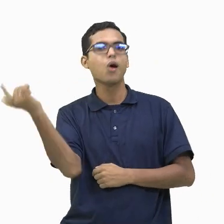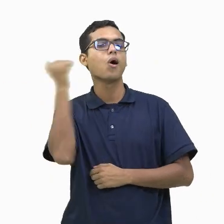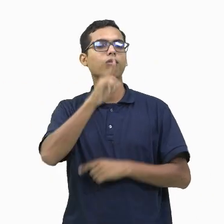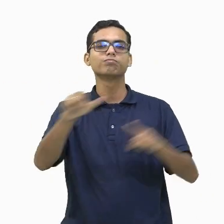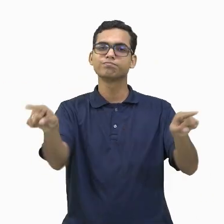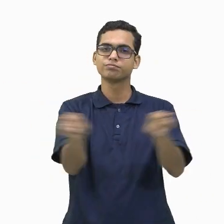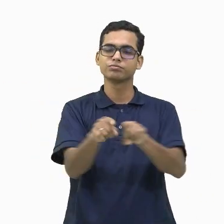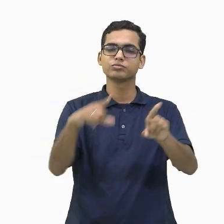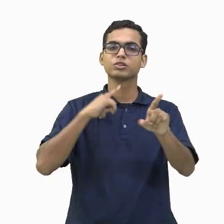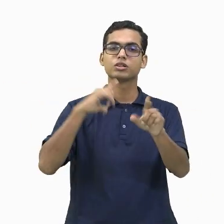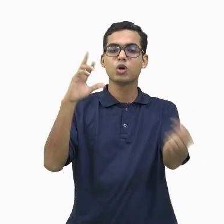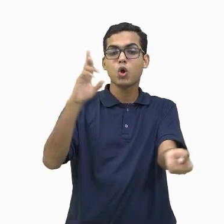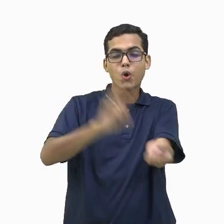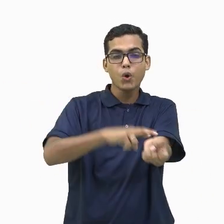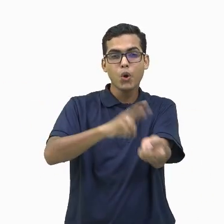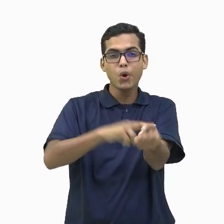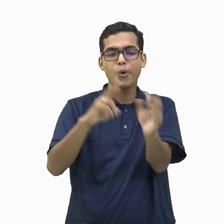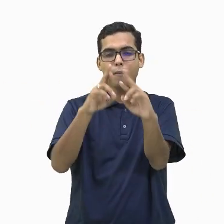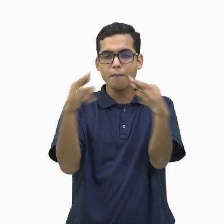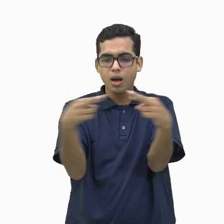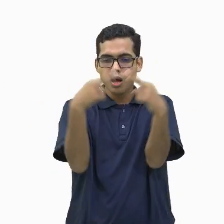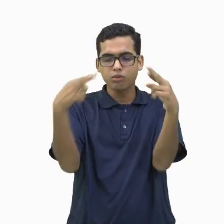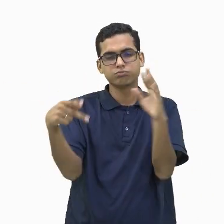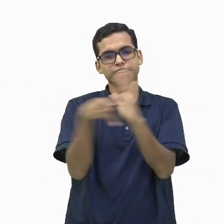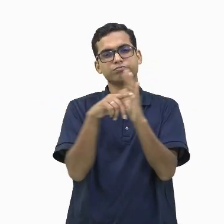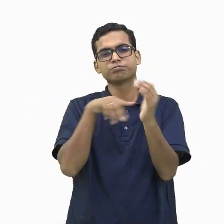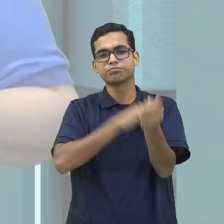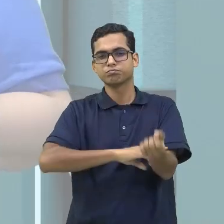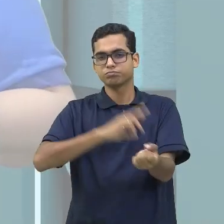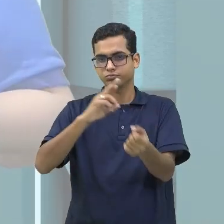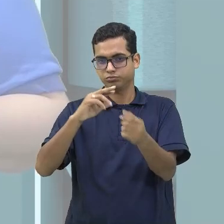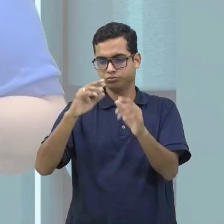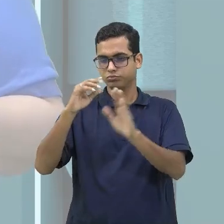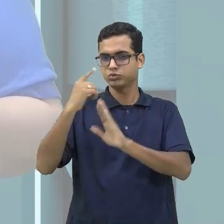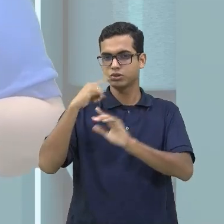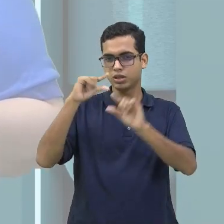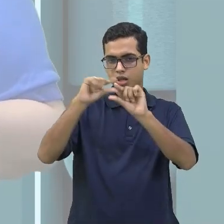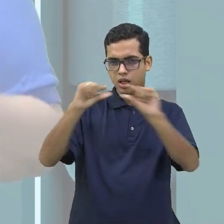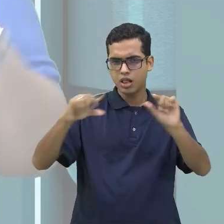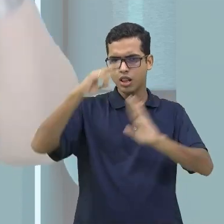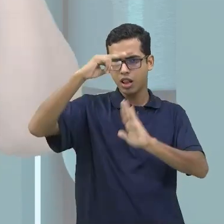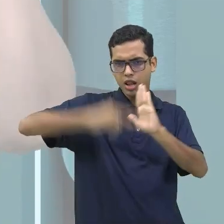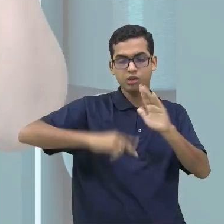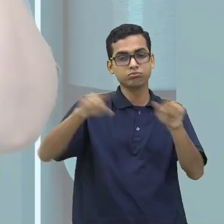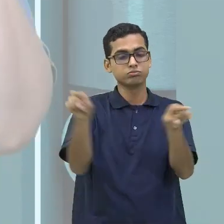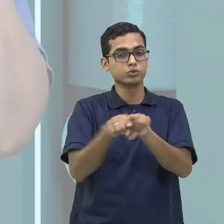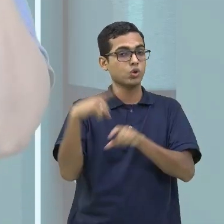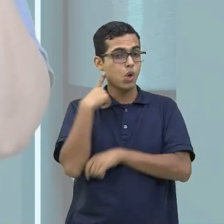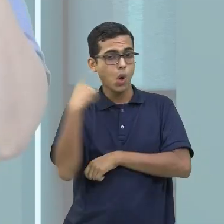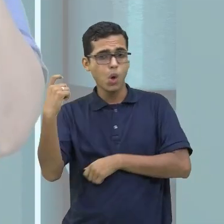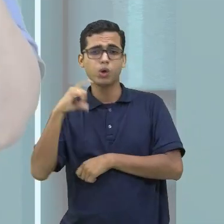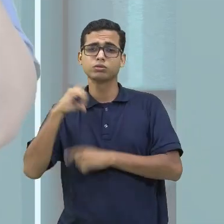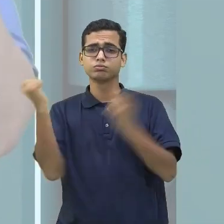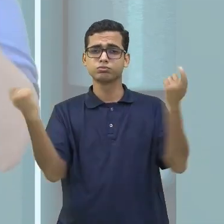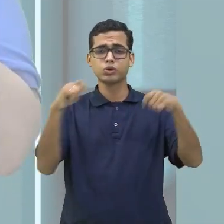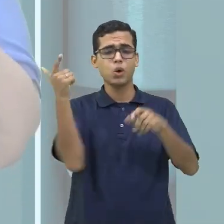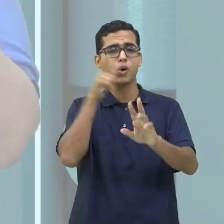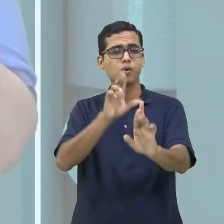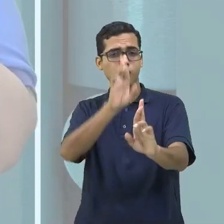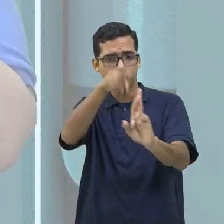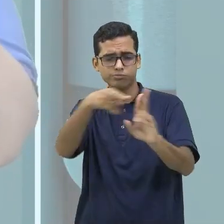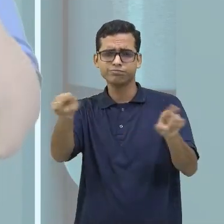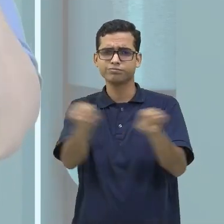leitura. Às vezes a repetição daquele som pode sugerir o som de algo que existe na realidade, mas também porque facilita